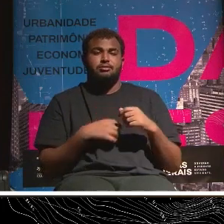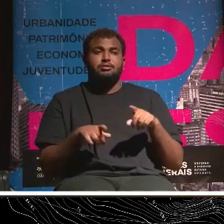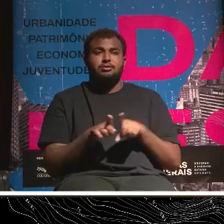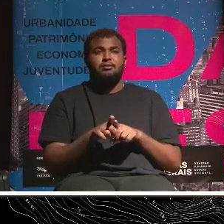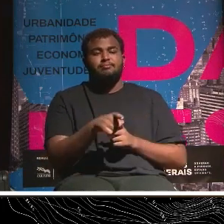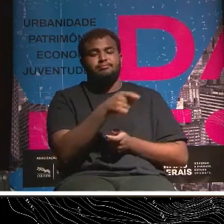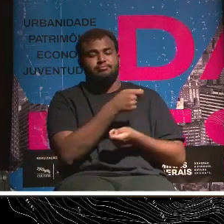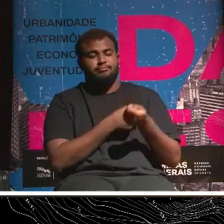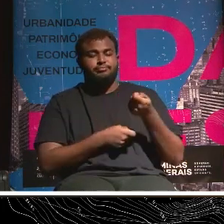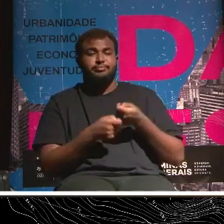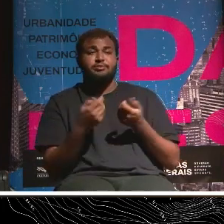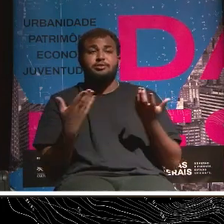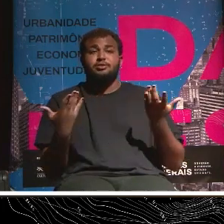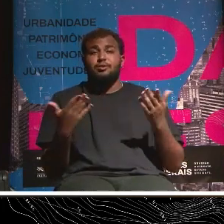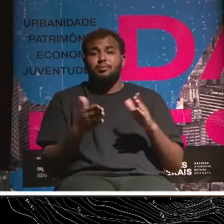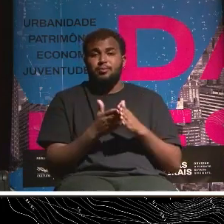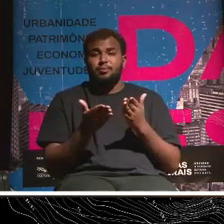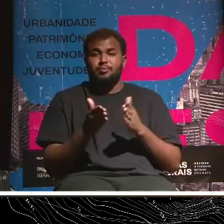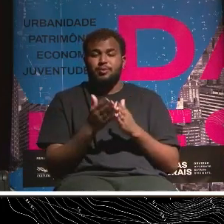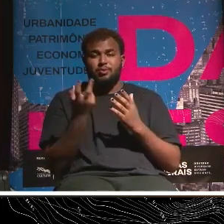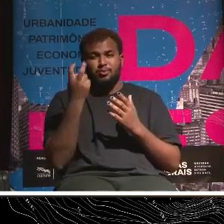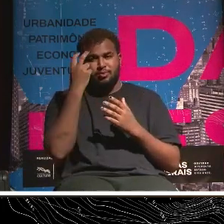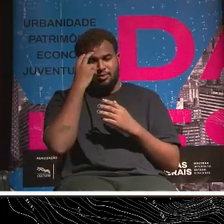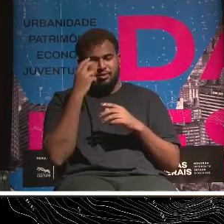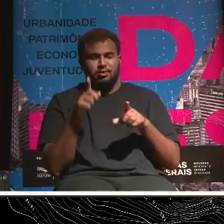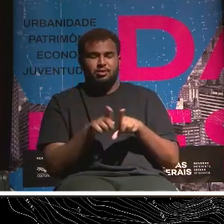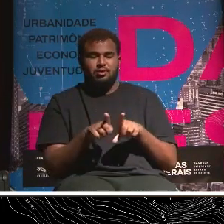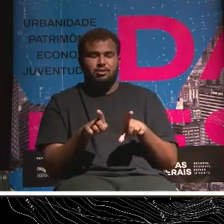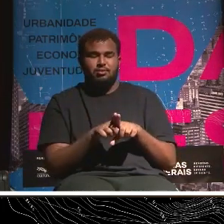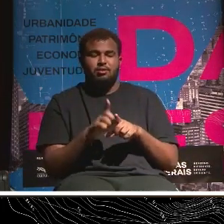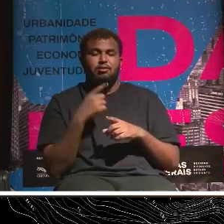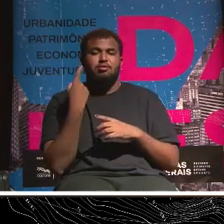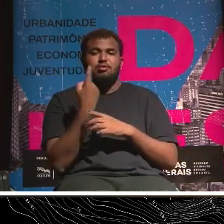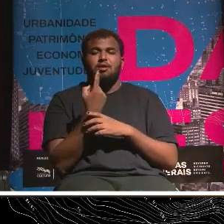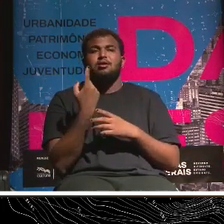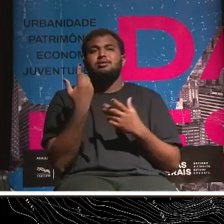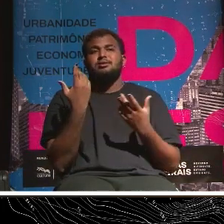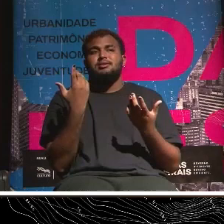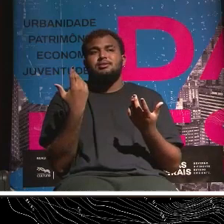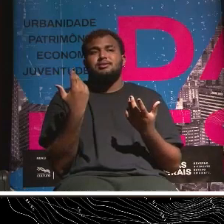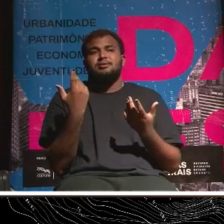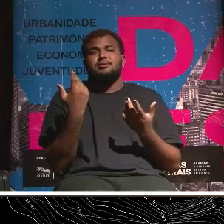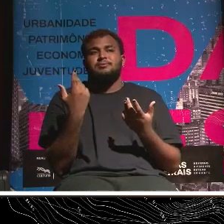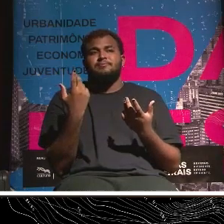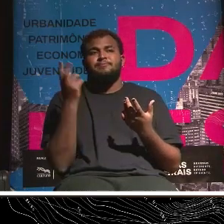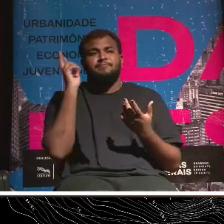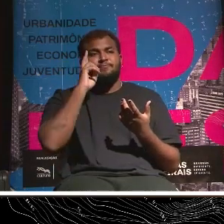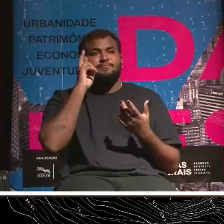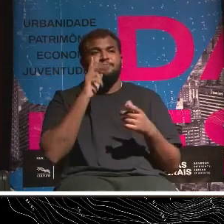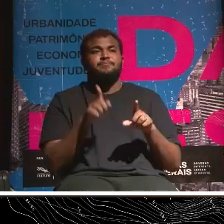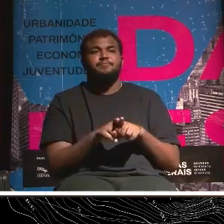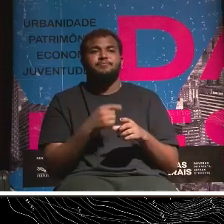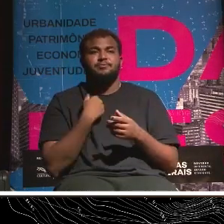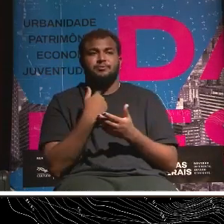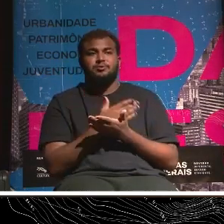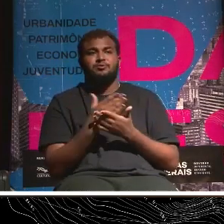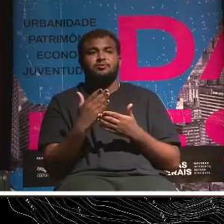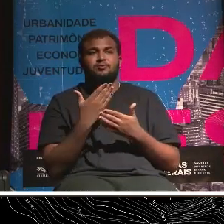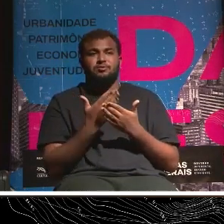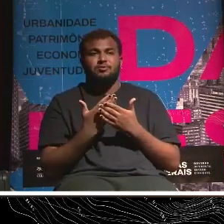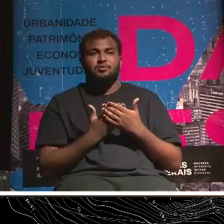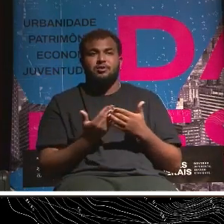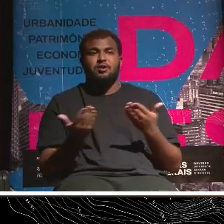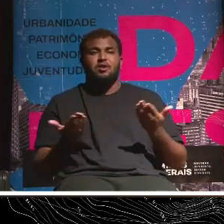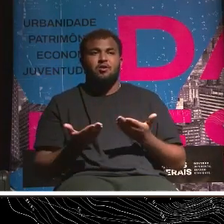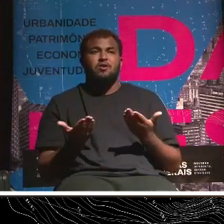econômica, né? A pobreza inclusive cultural. E trazer essa discussão nos traz a pensar, a lembrar, eu comecei a estudar isso recentemente, e estou assim, cada vez